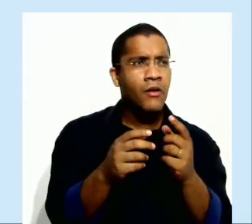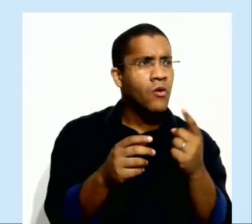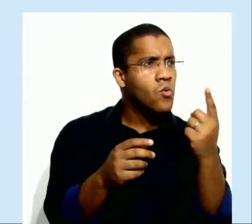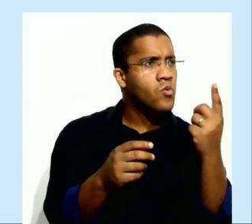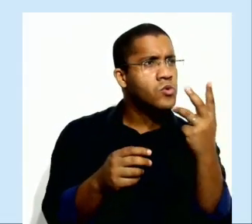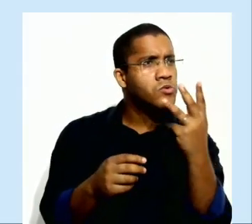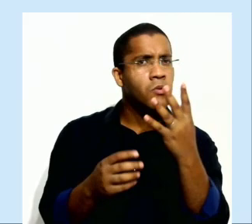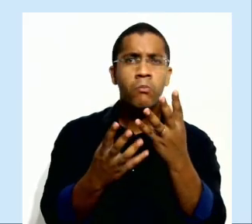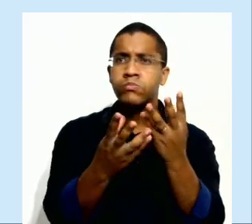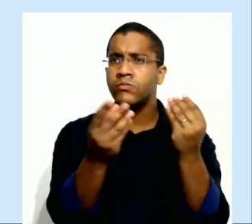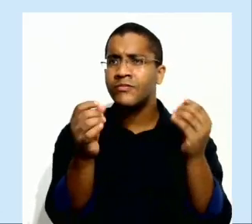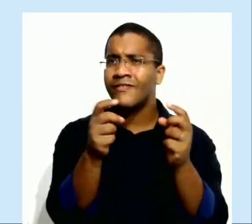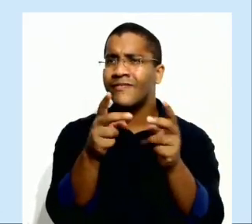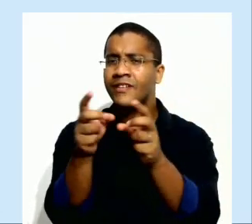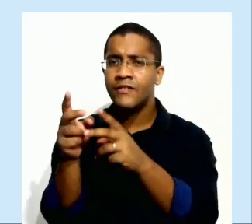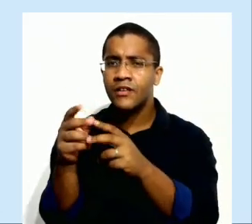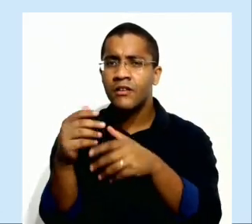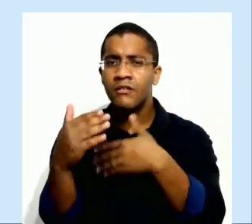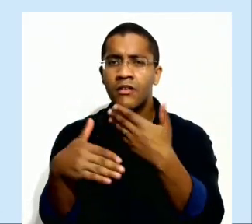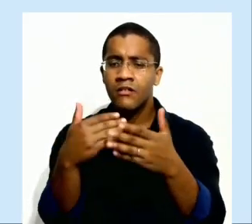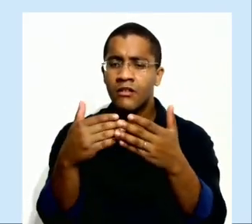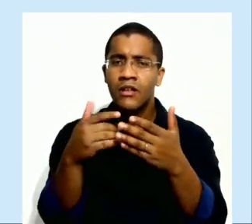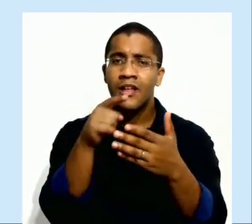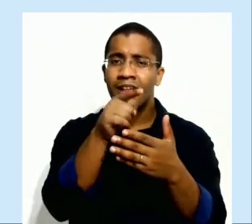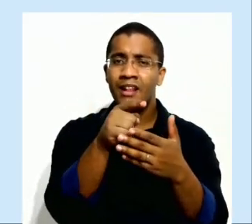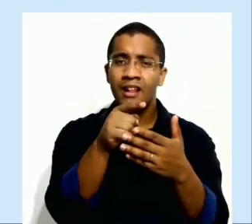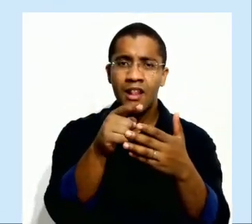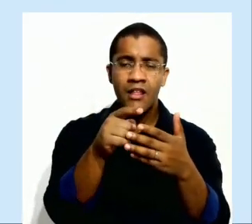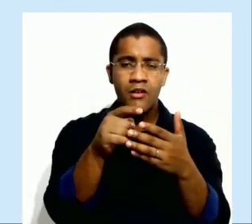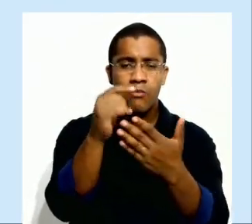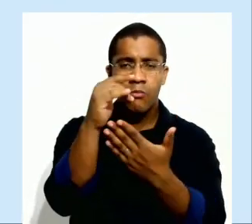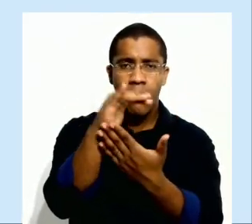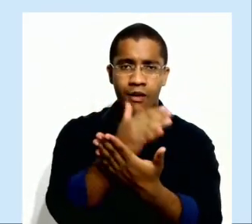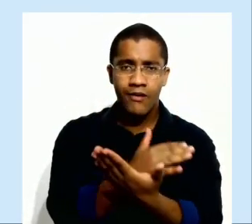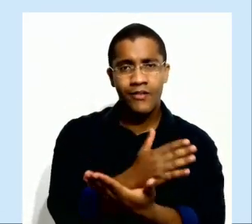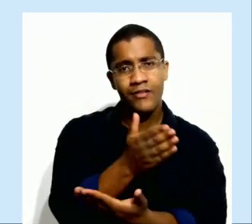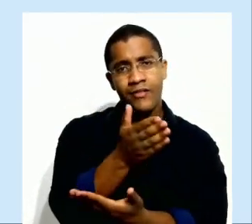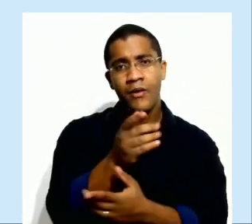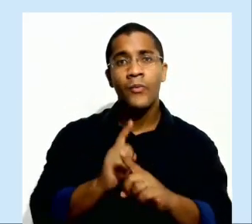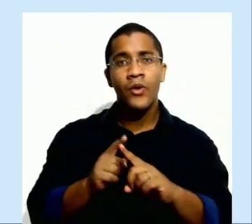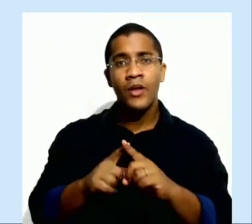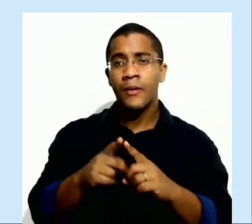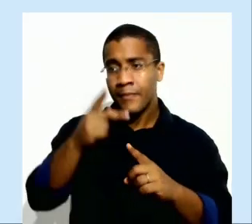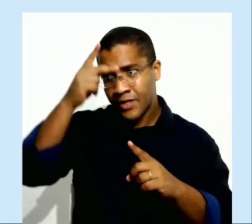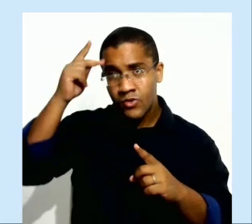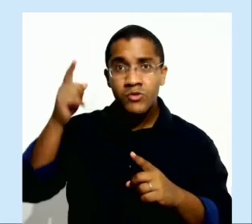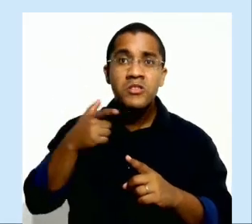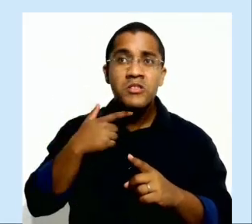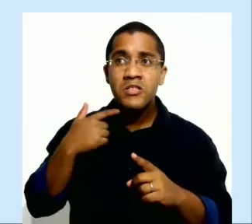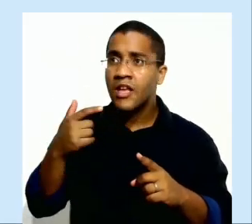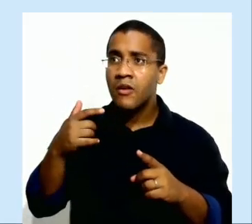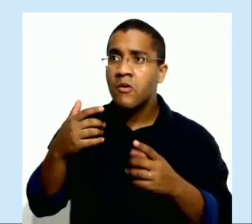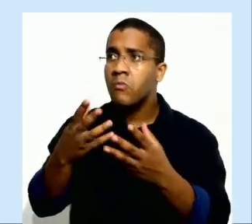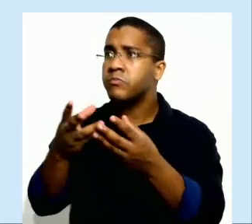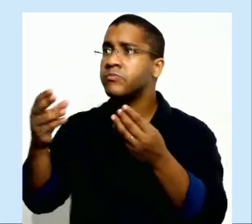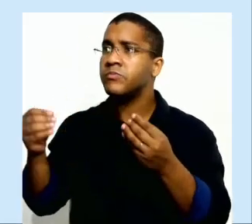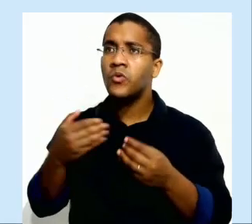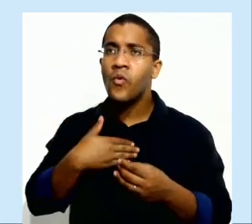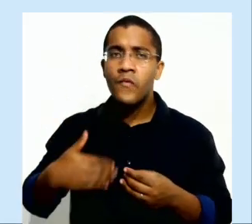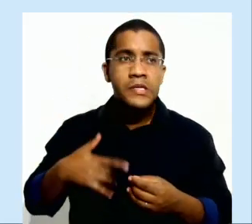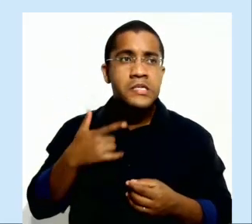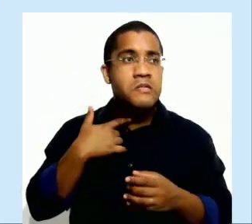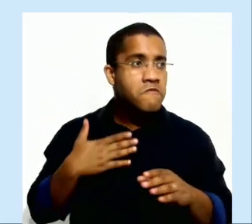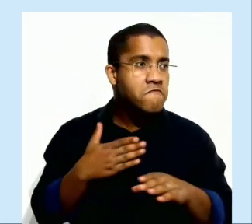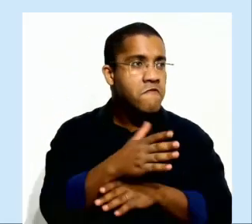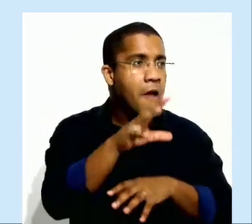aí vai estourar o quê? Uma disputa. Todo mundo queria se apropriar do ouro. Aí vai começar a existir